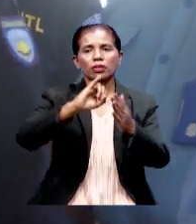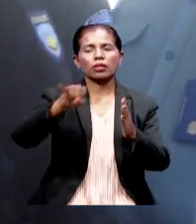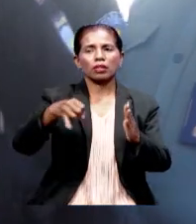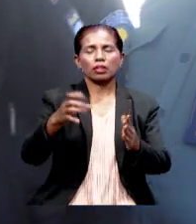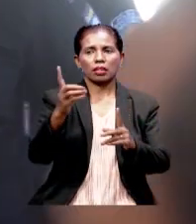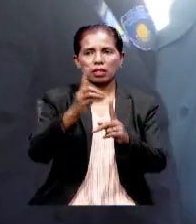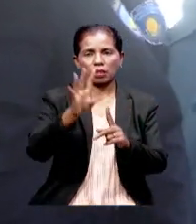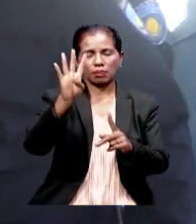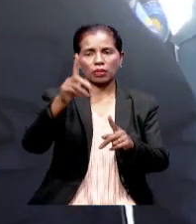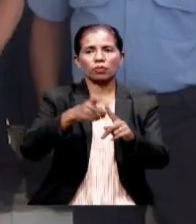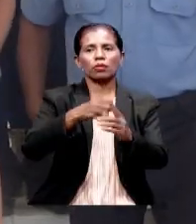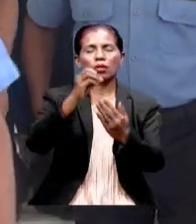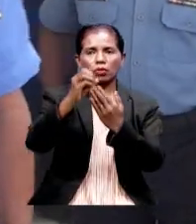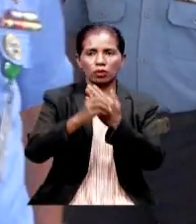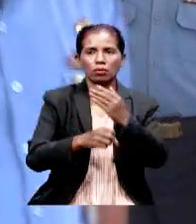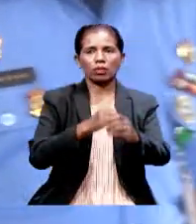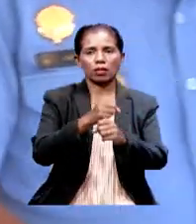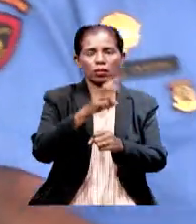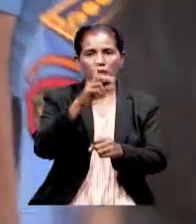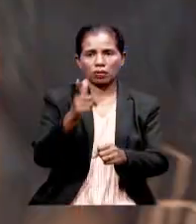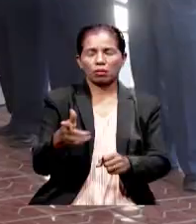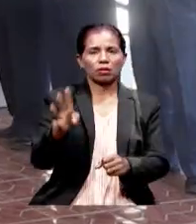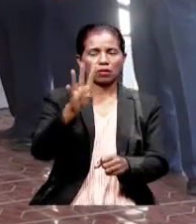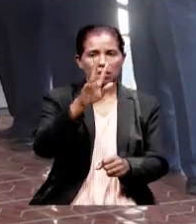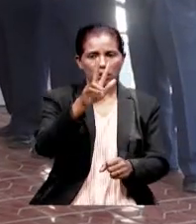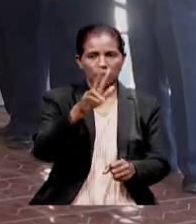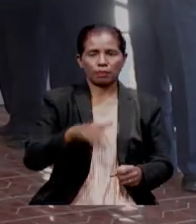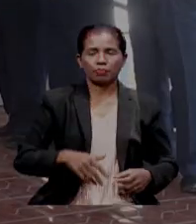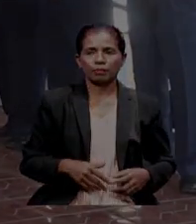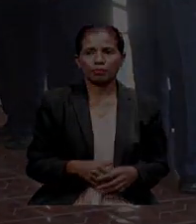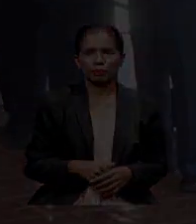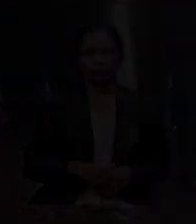Lorong Hat fulan Otobru tinang Riu Roron Resintolo. João Carlos Tito Silva, GMN.